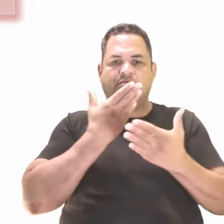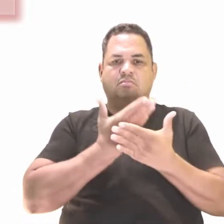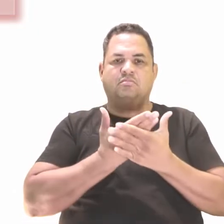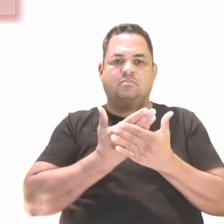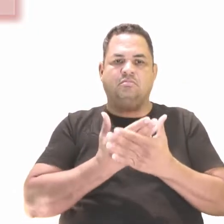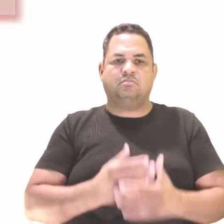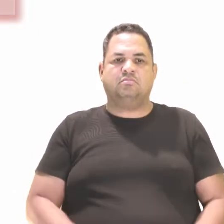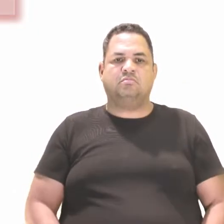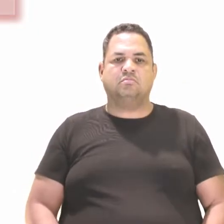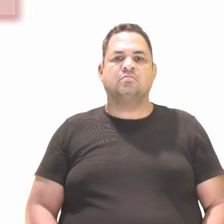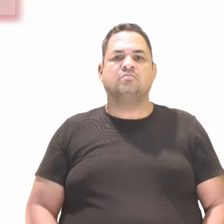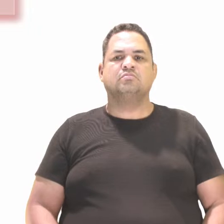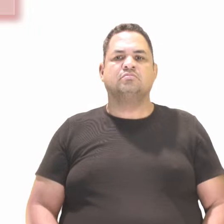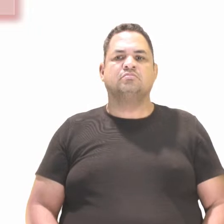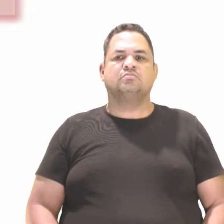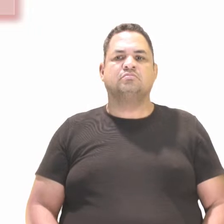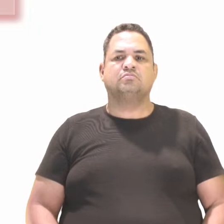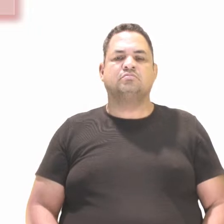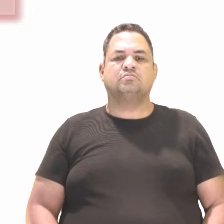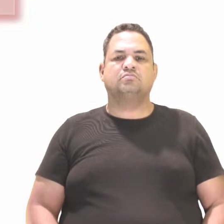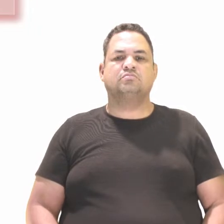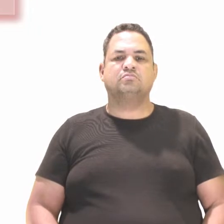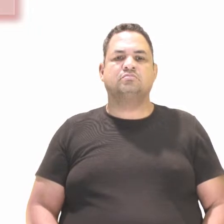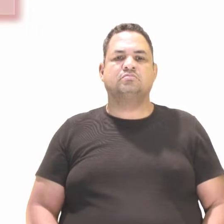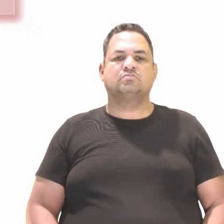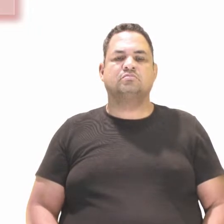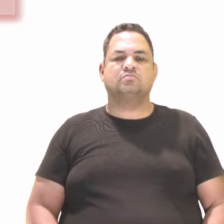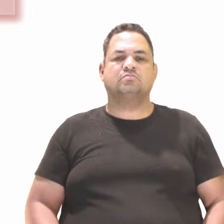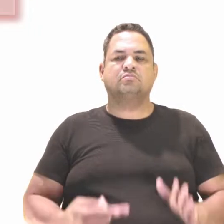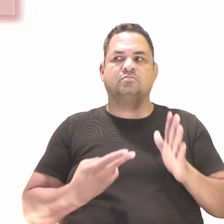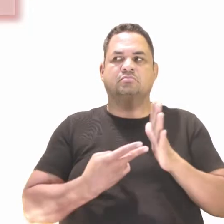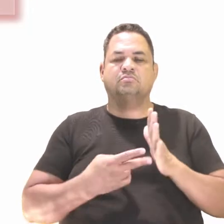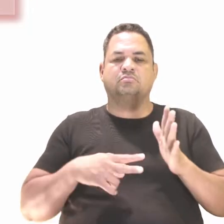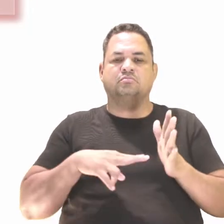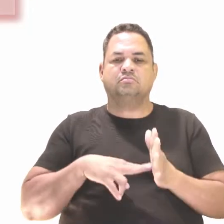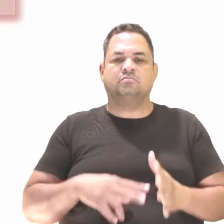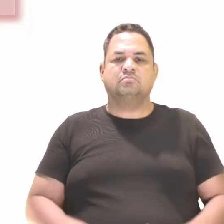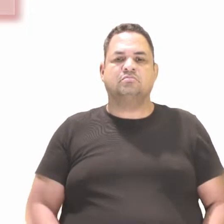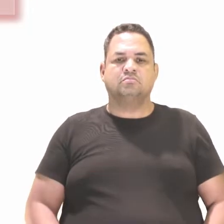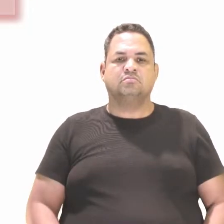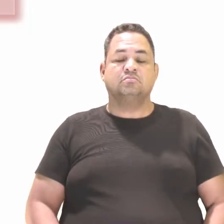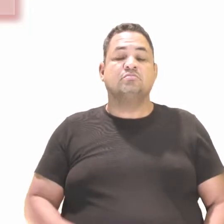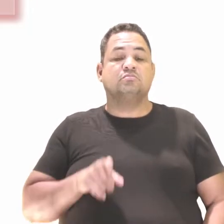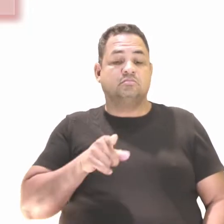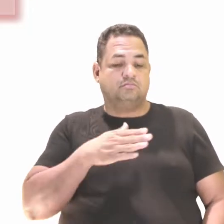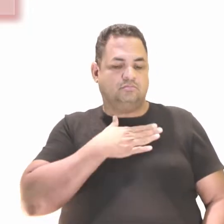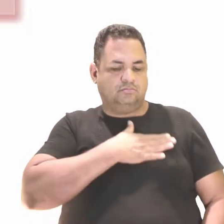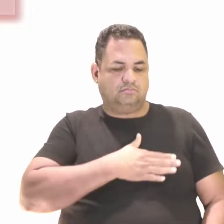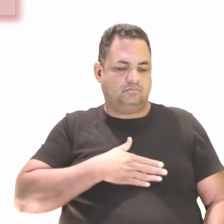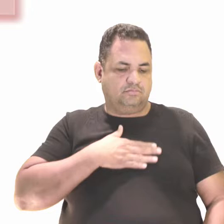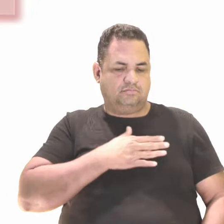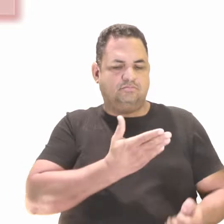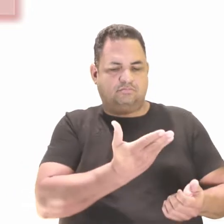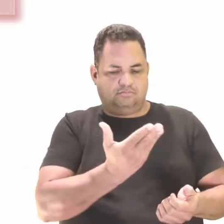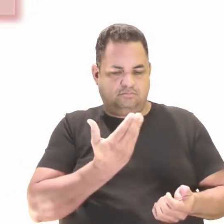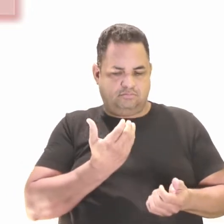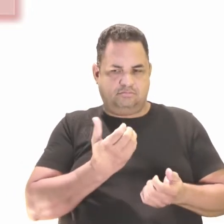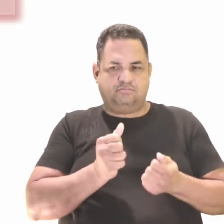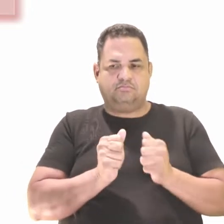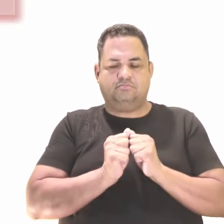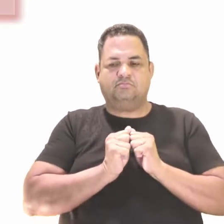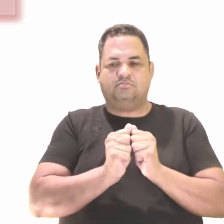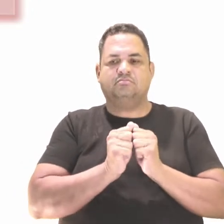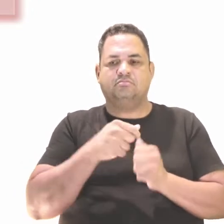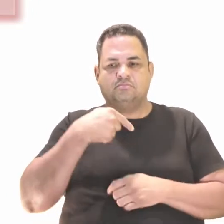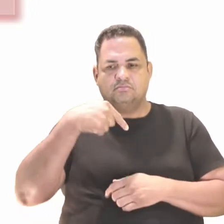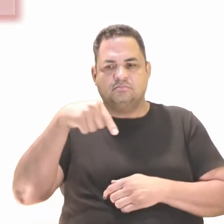aula, Would you like to come along? Que significa você gostaria de vir junto, de ir